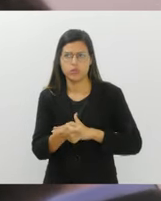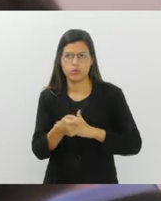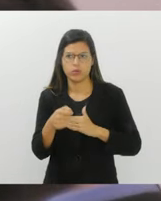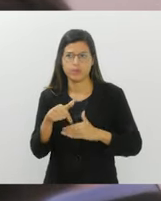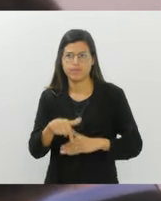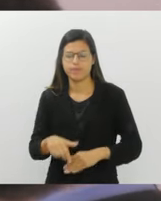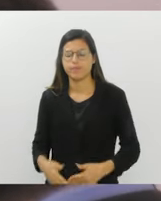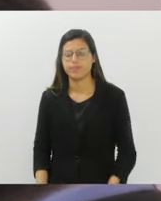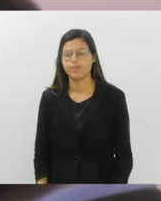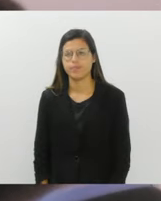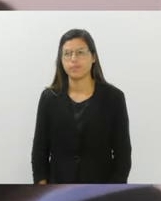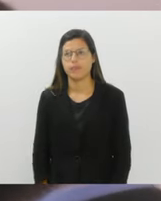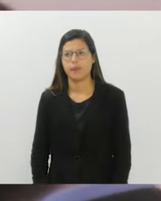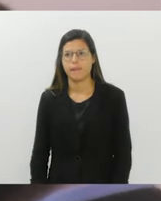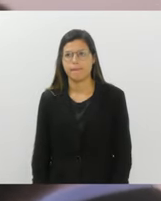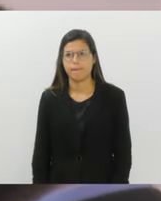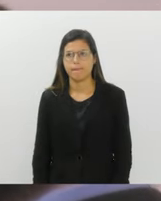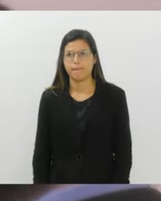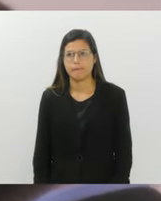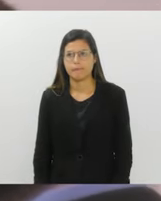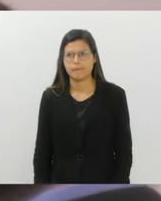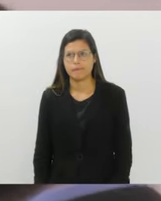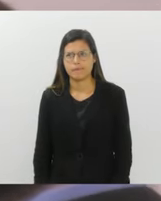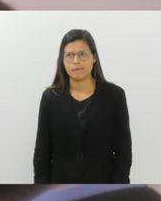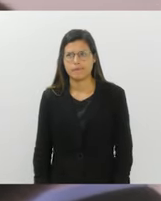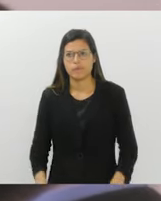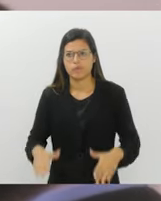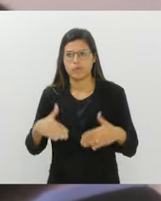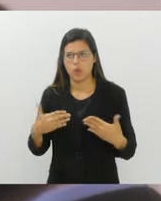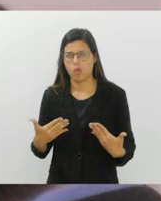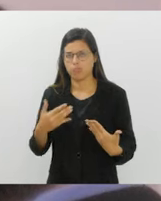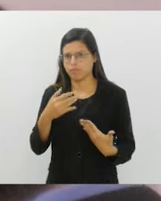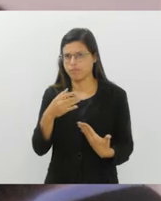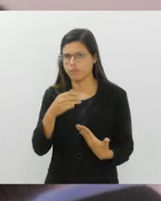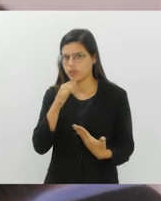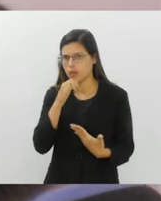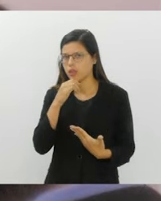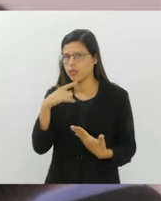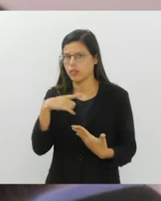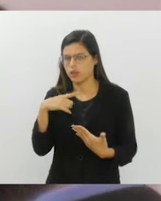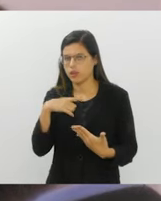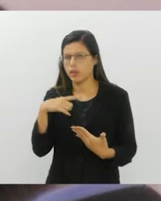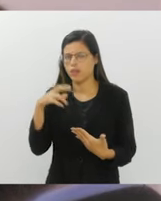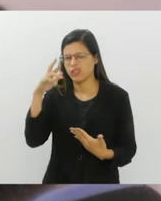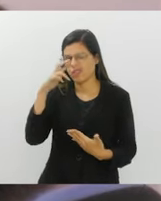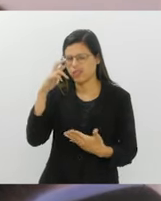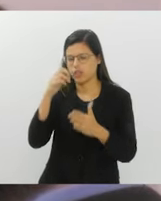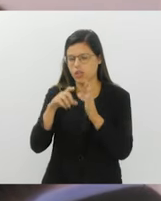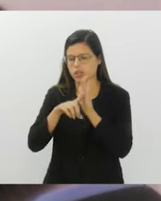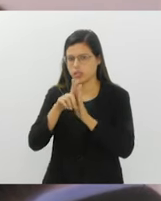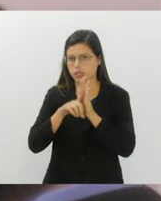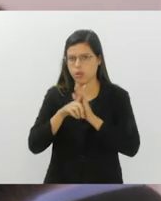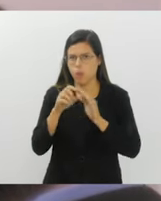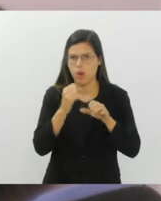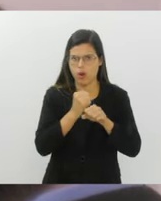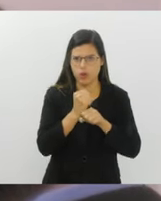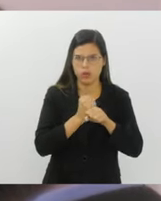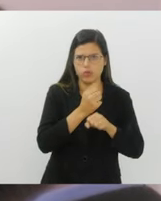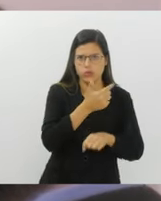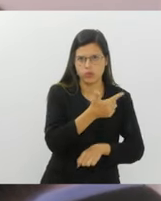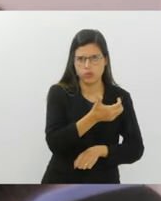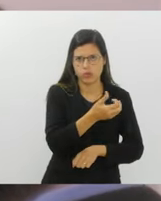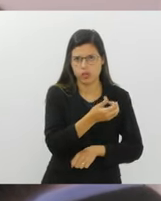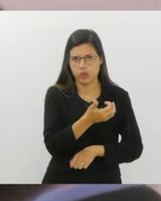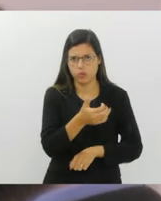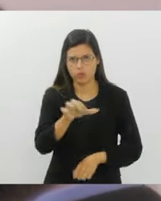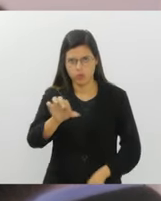né? Então, a título exemplificativo, teve essa auditoria em 2019.